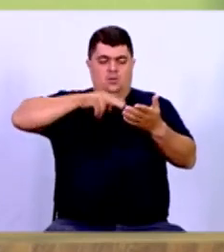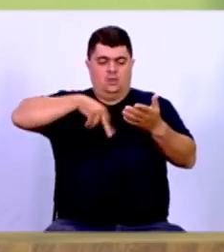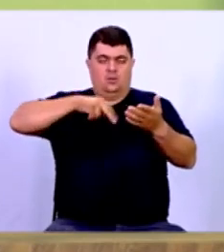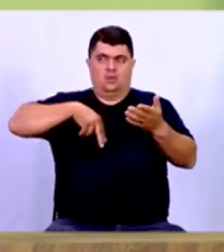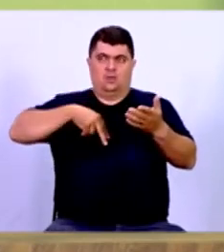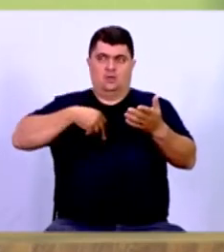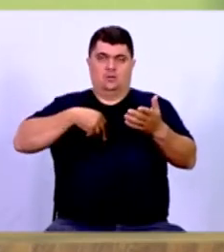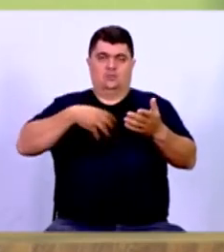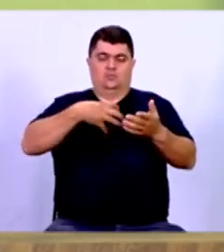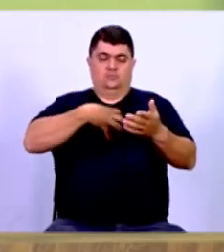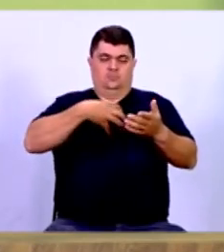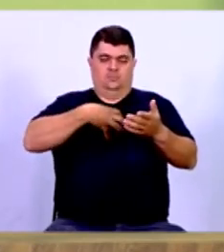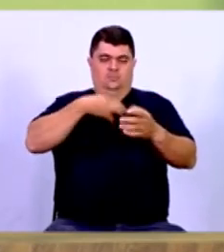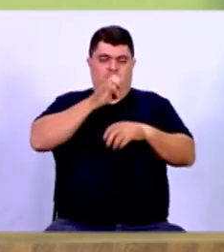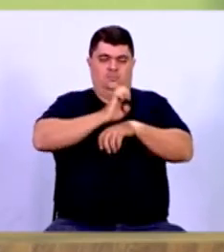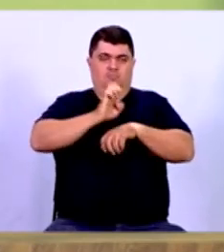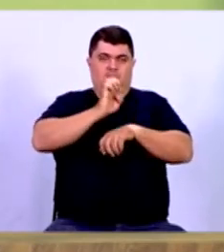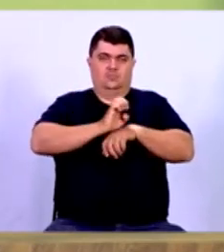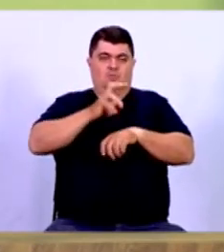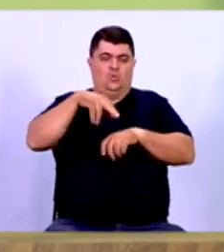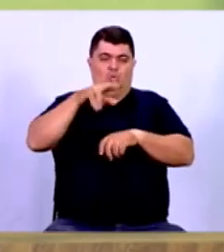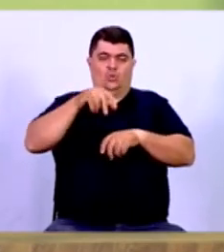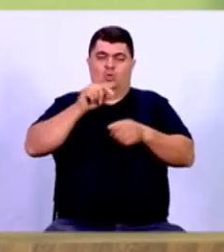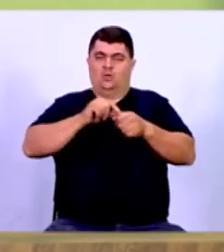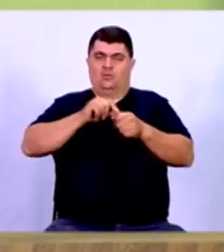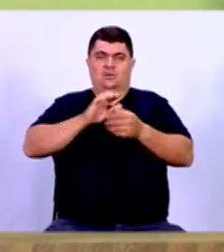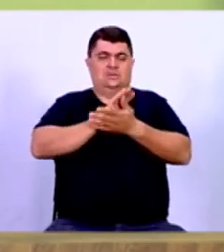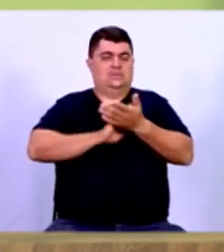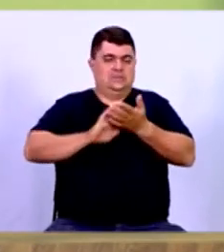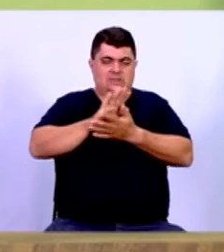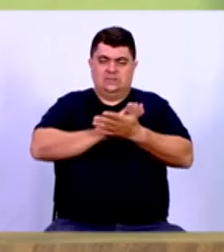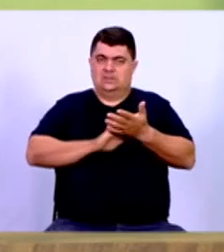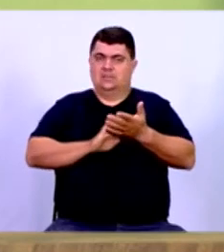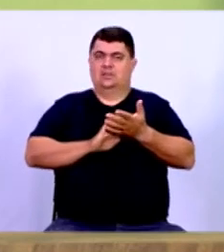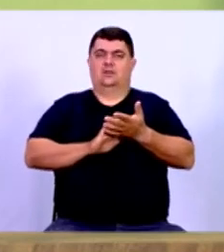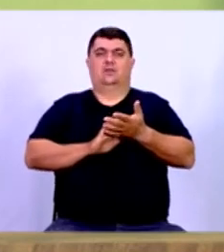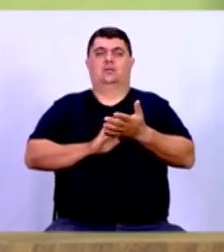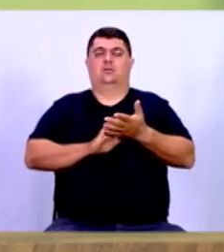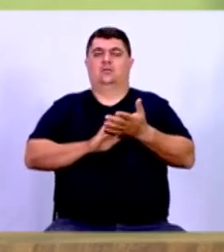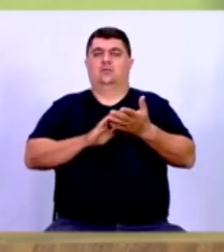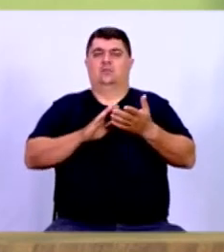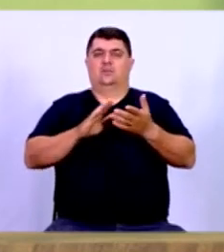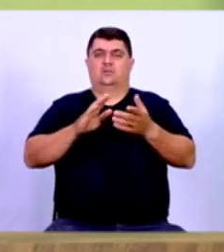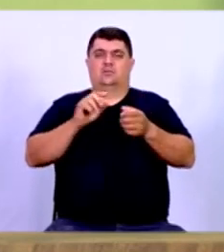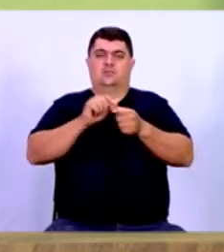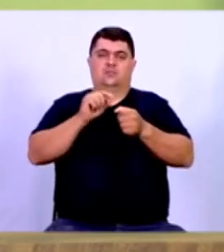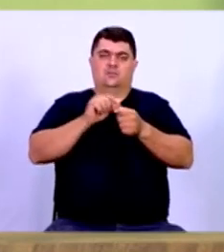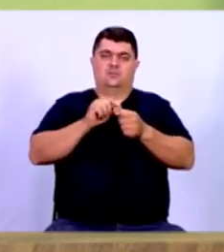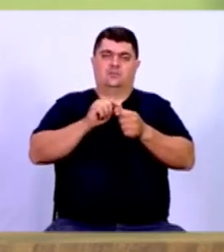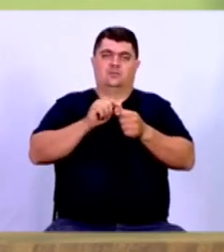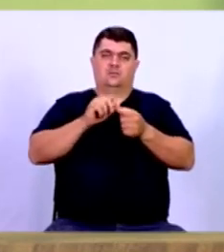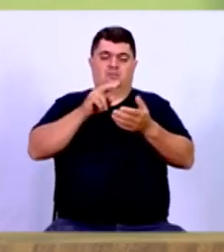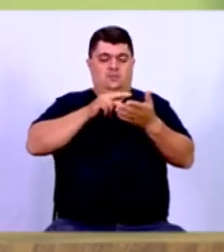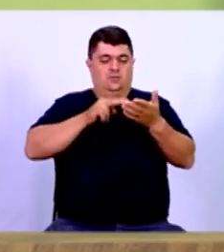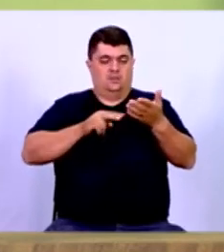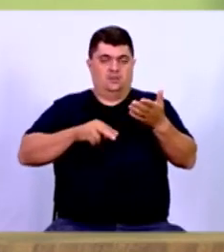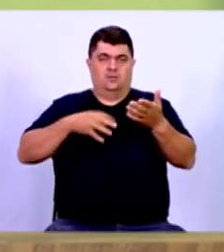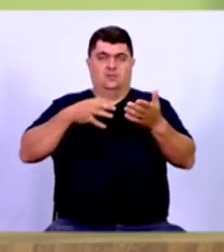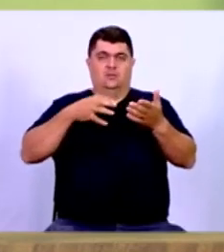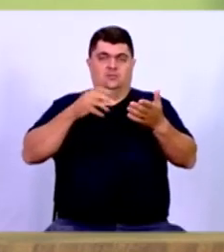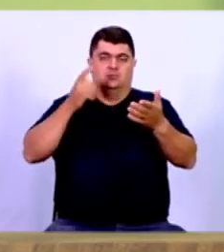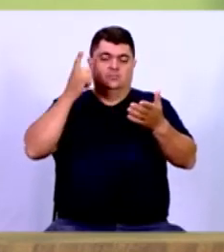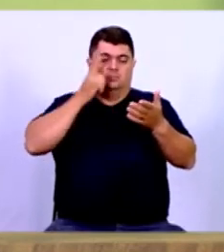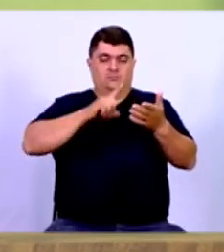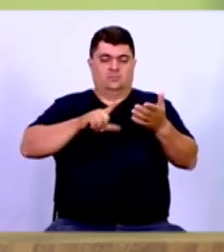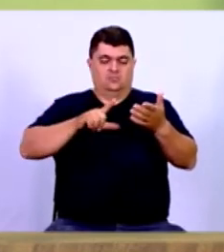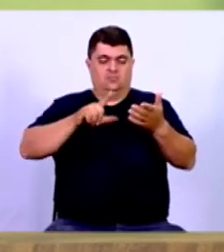até o estagiário que nunca fez na vida, nunca participou de um processo seletivo, e aí você lê, você